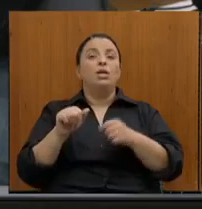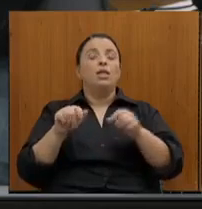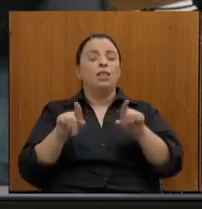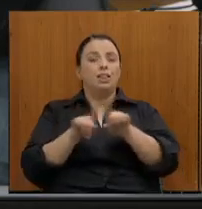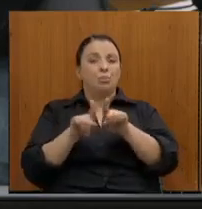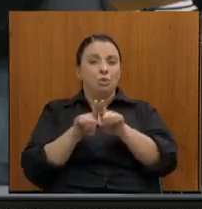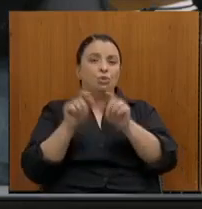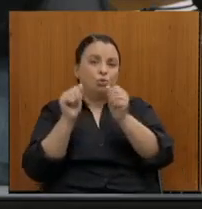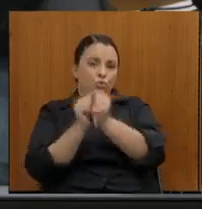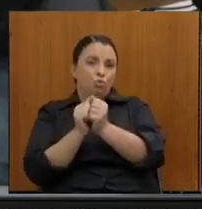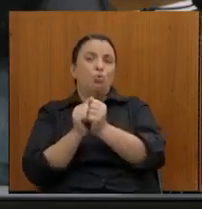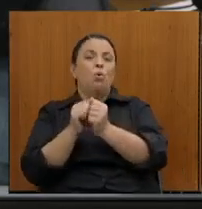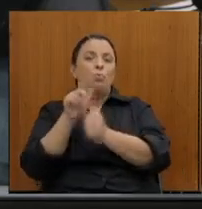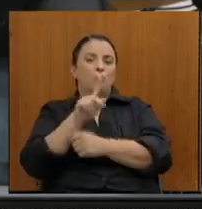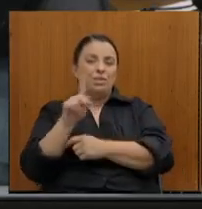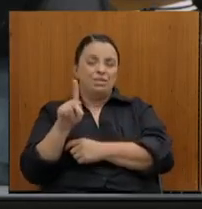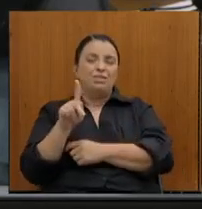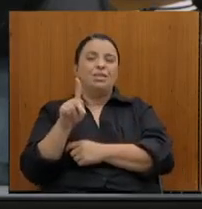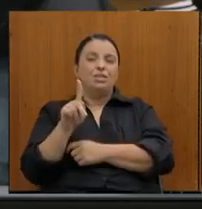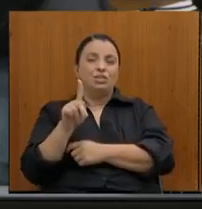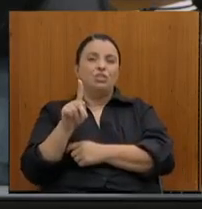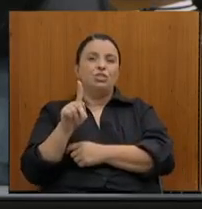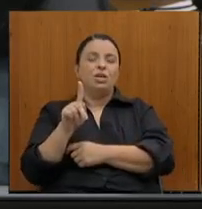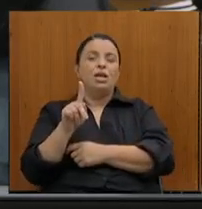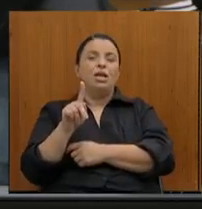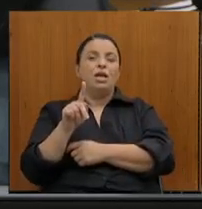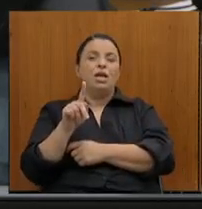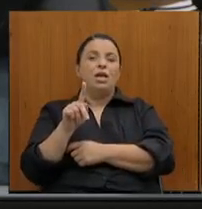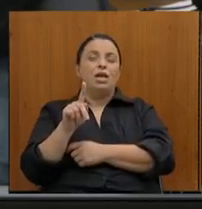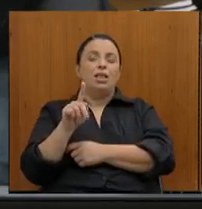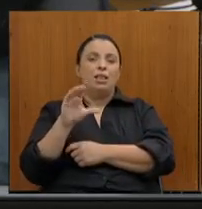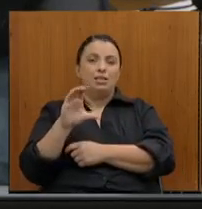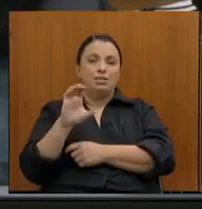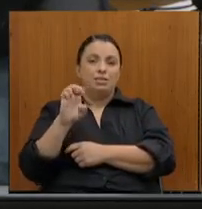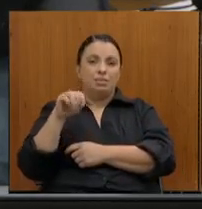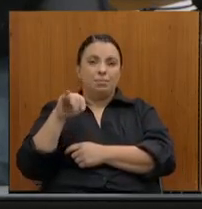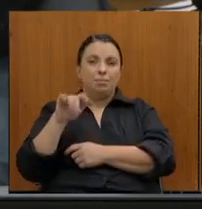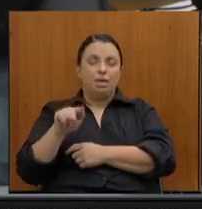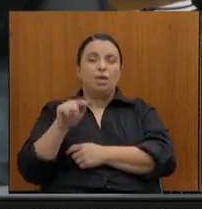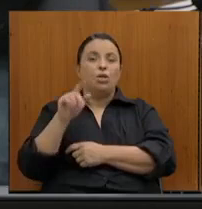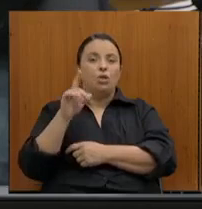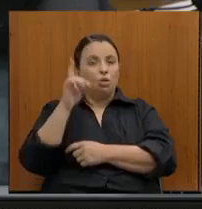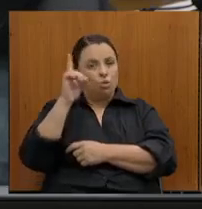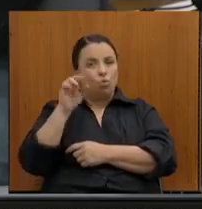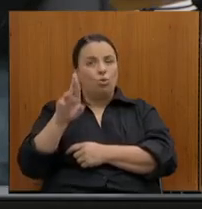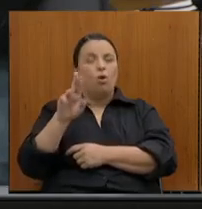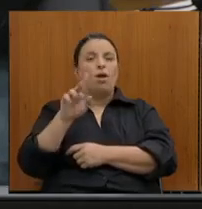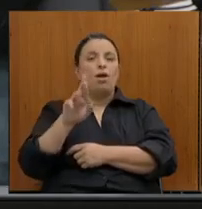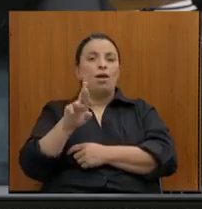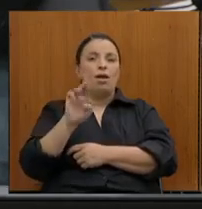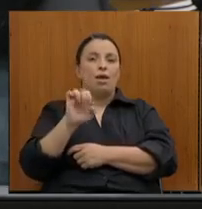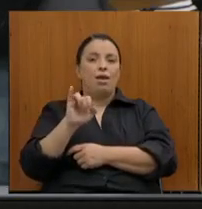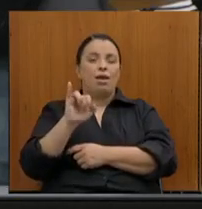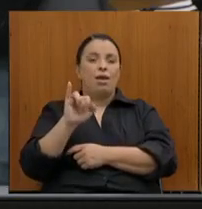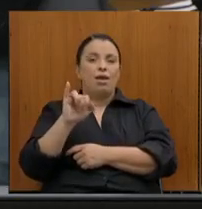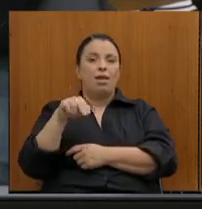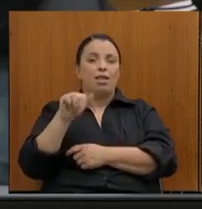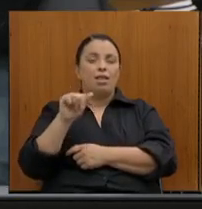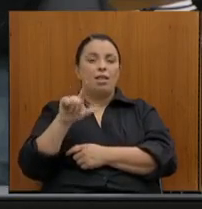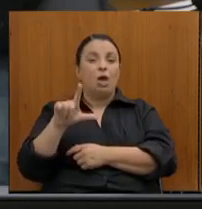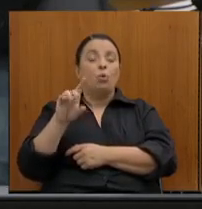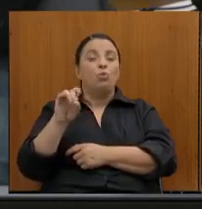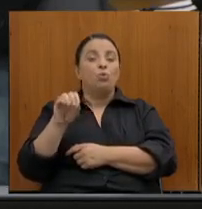eu tô Reinaldo com presidente da Thaisa é o Dr André e lá eu solicitei que fosse